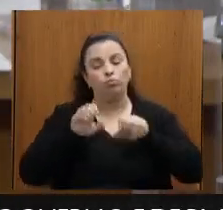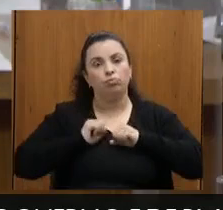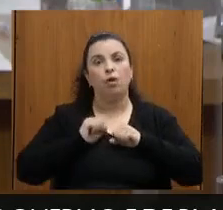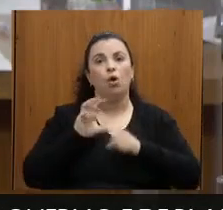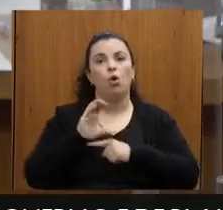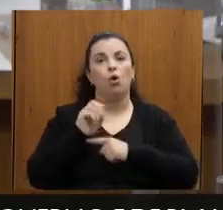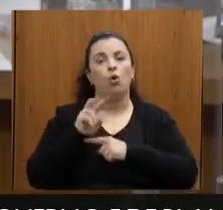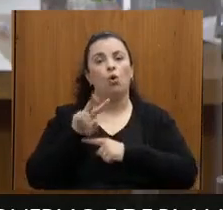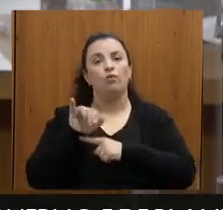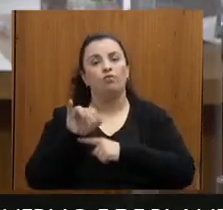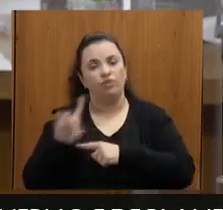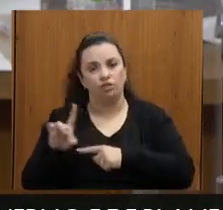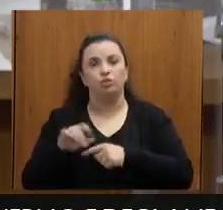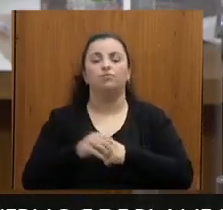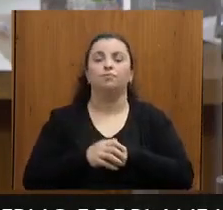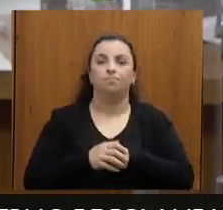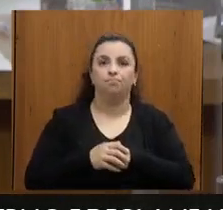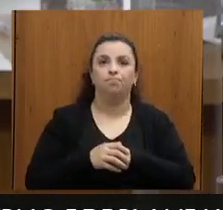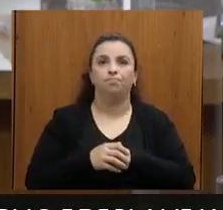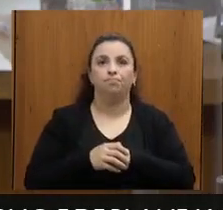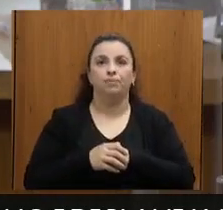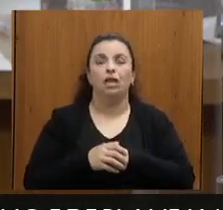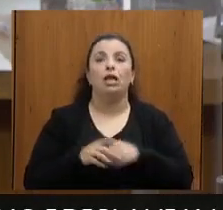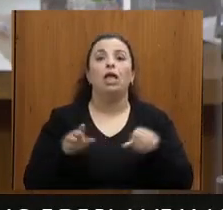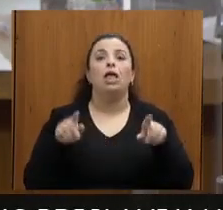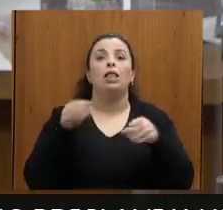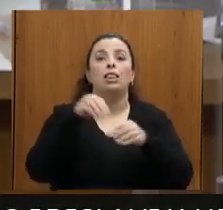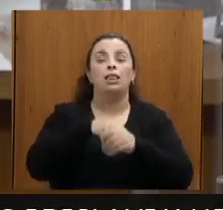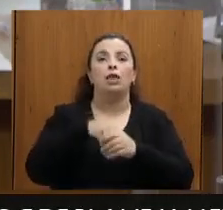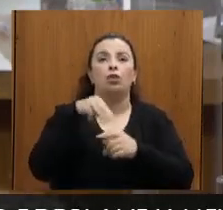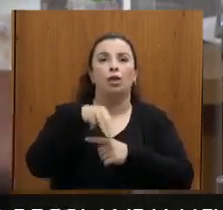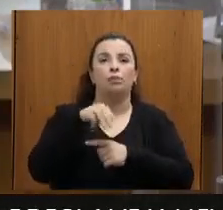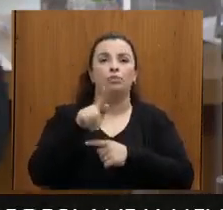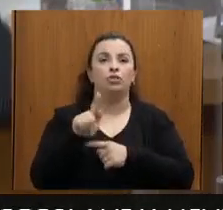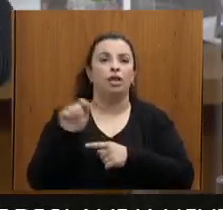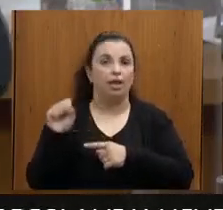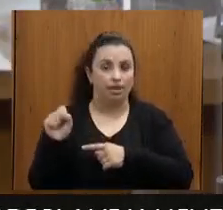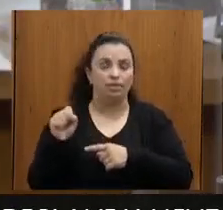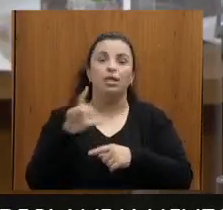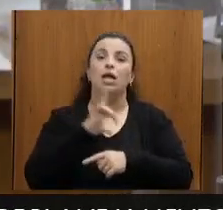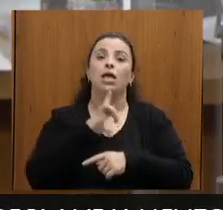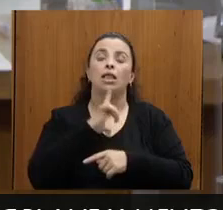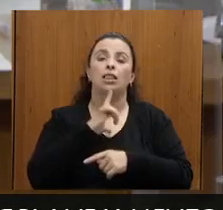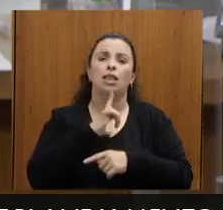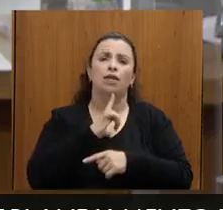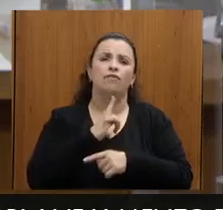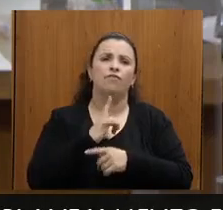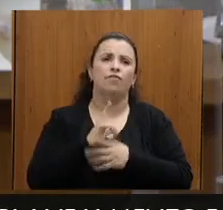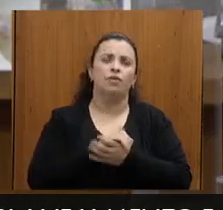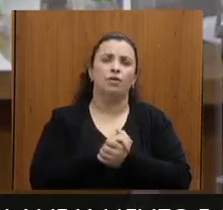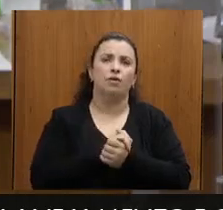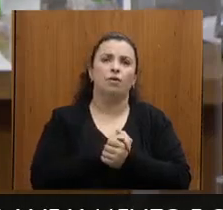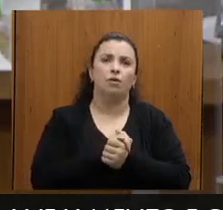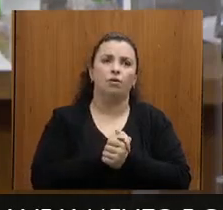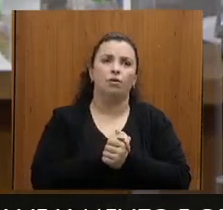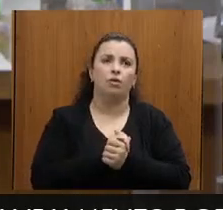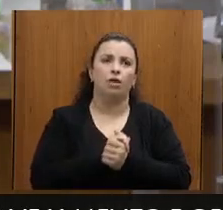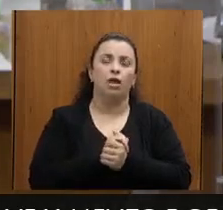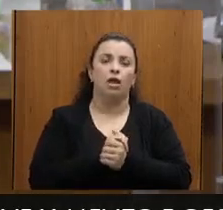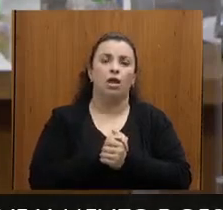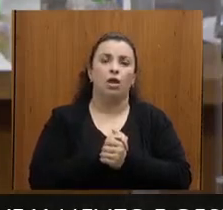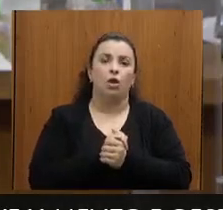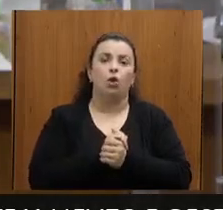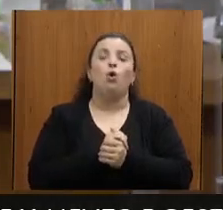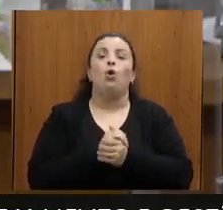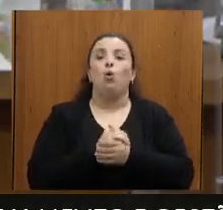Dentro da MGS, pode passar, isso, está certo, desculpa. A gente teve, então, a não interrupção no